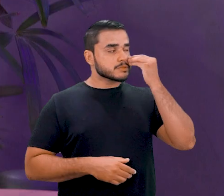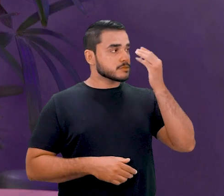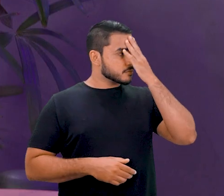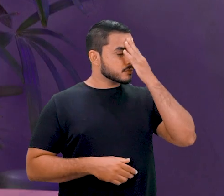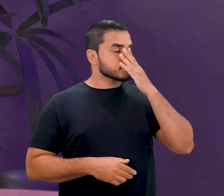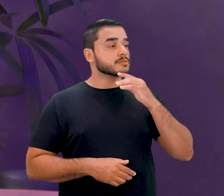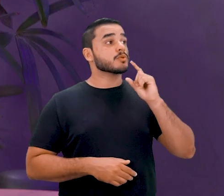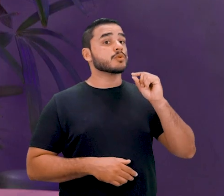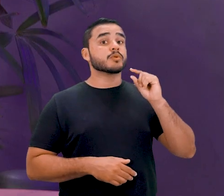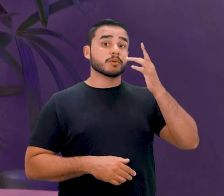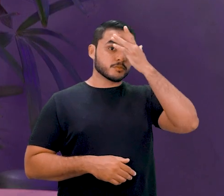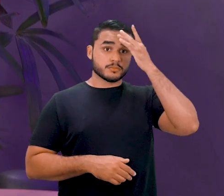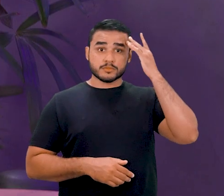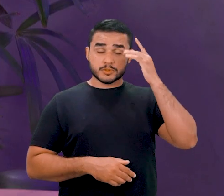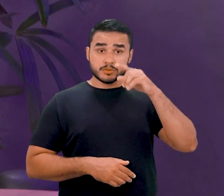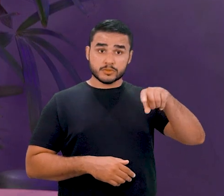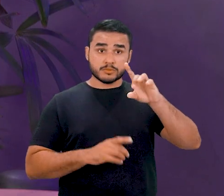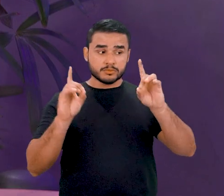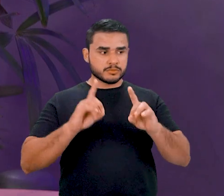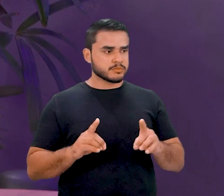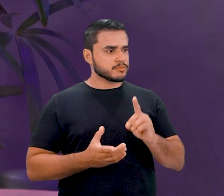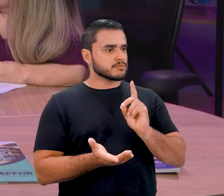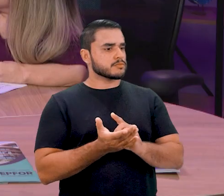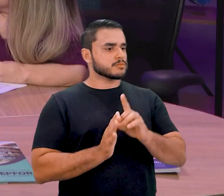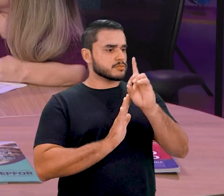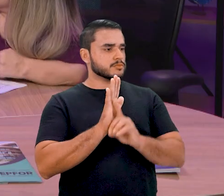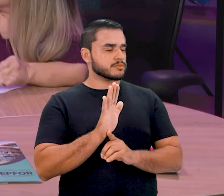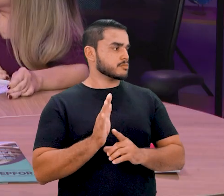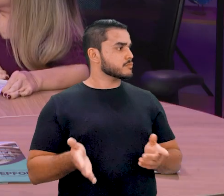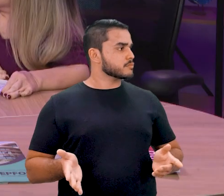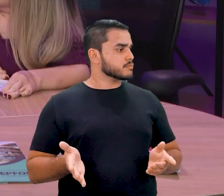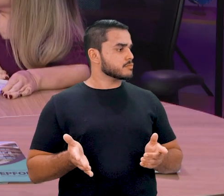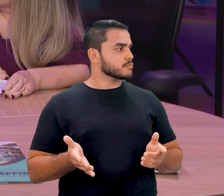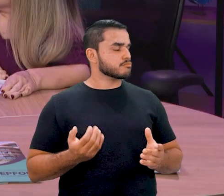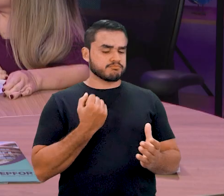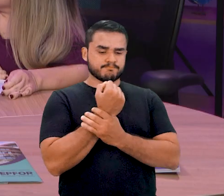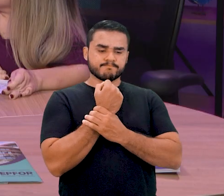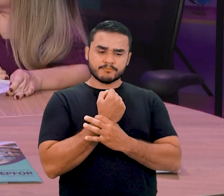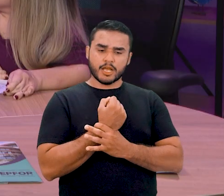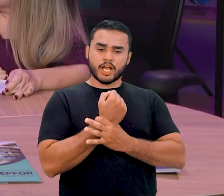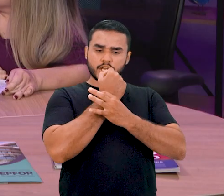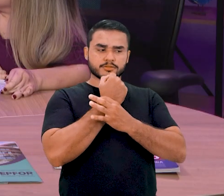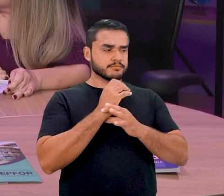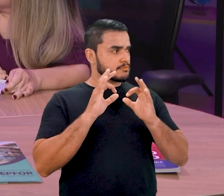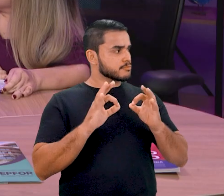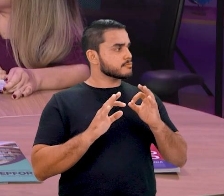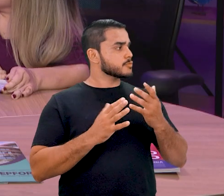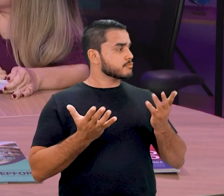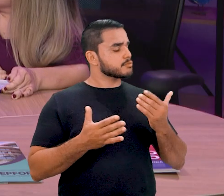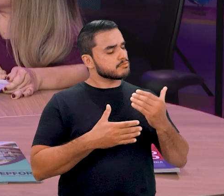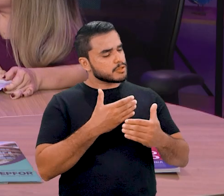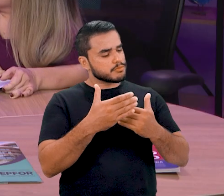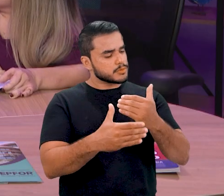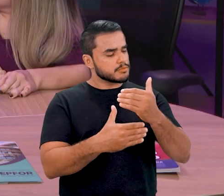deficiência possam viver, de fato, com toda a dignidade garantida, mas a gente está caminhando. E eu